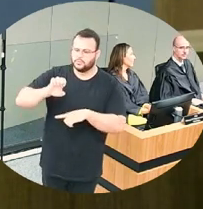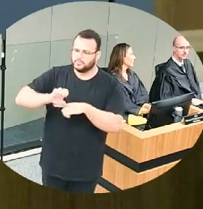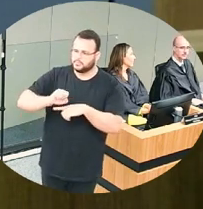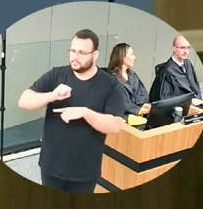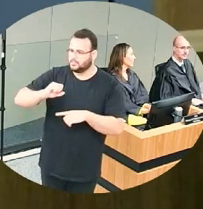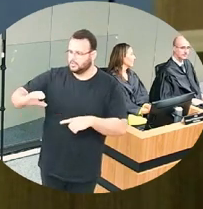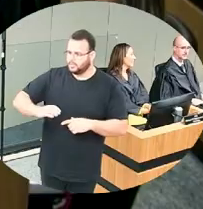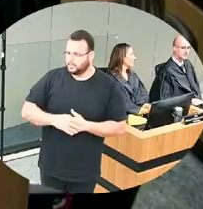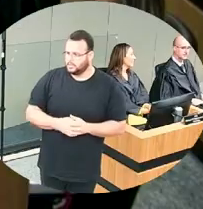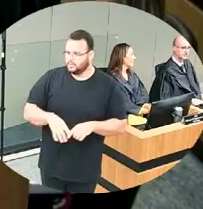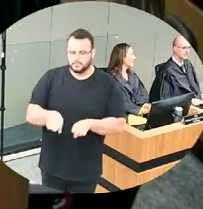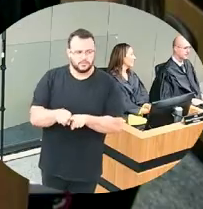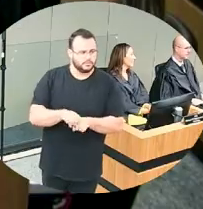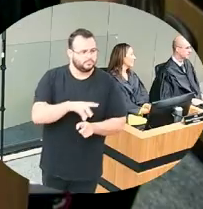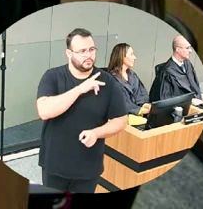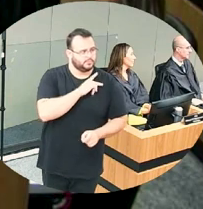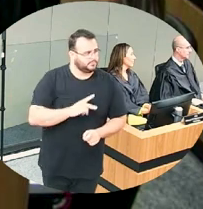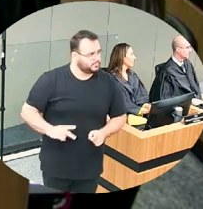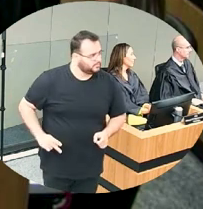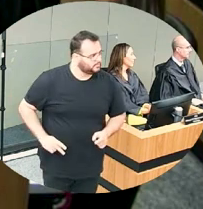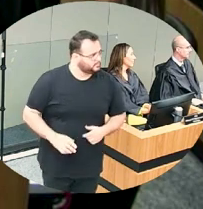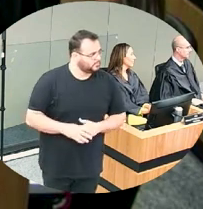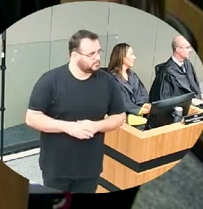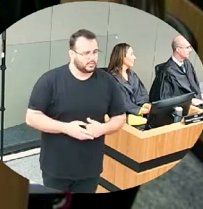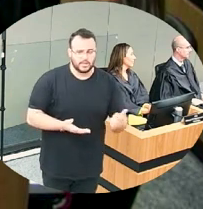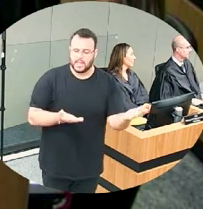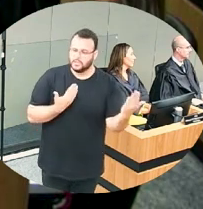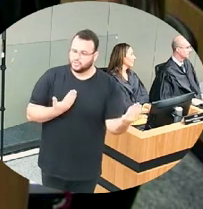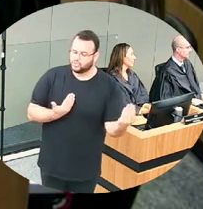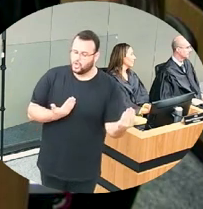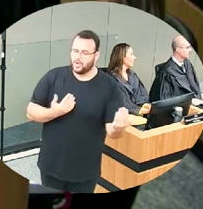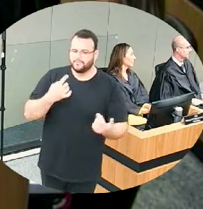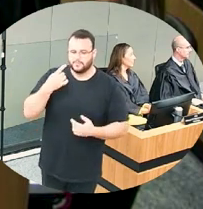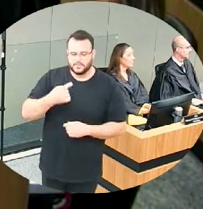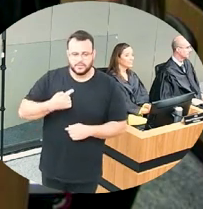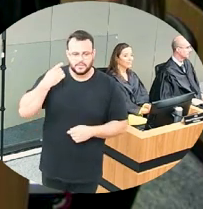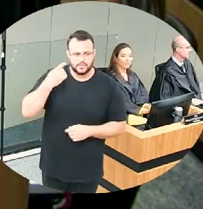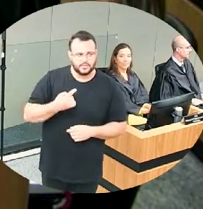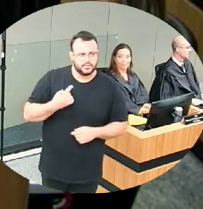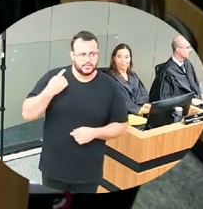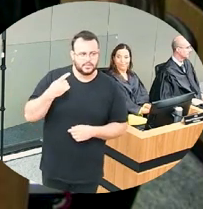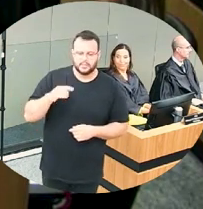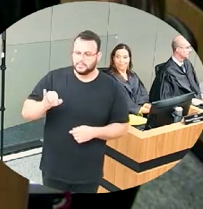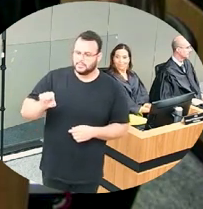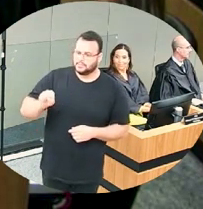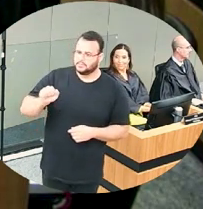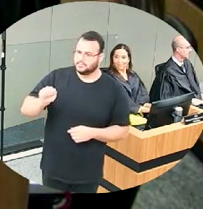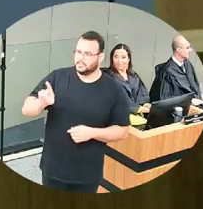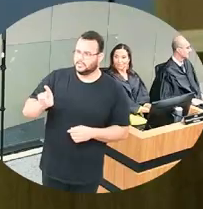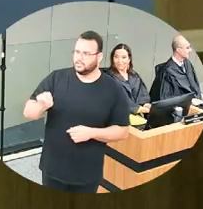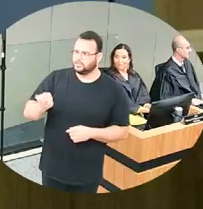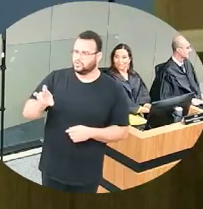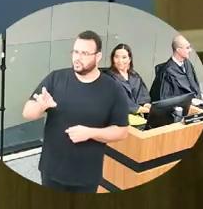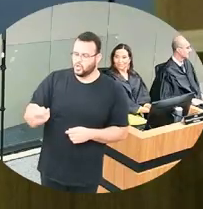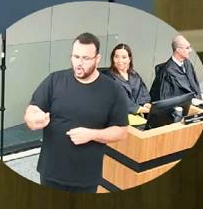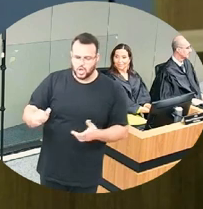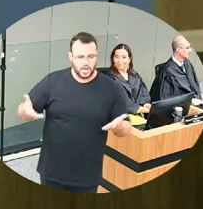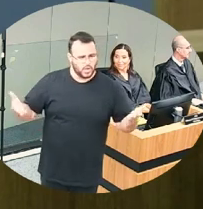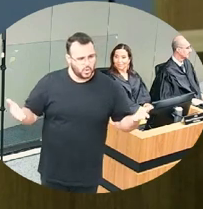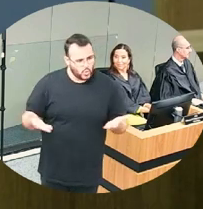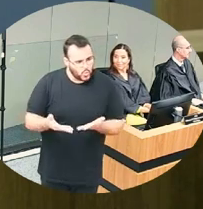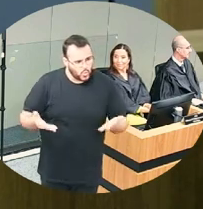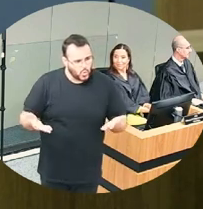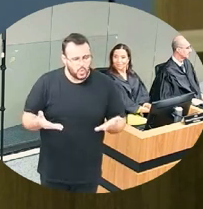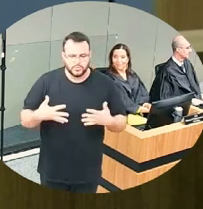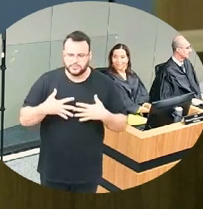na pessoa da minha presidente da jovem advocacia dout Isadora que aqui hoje